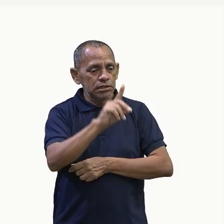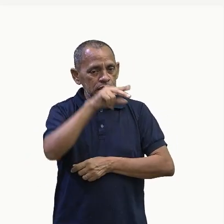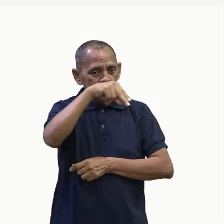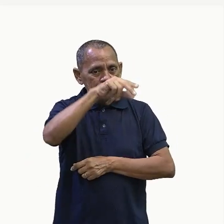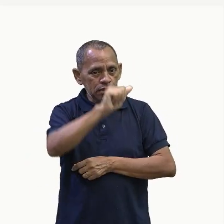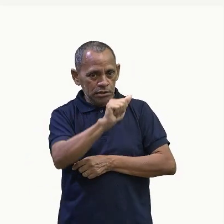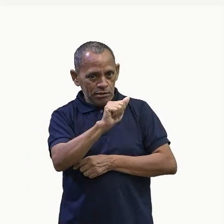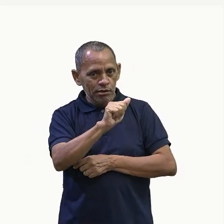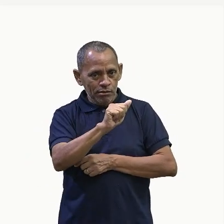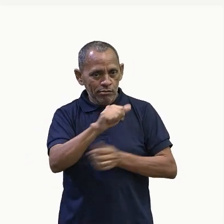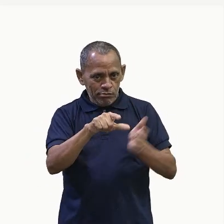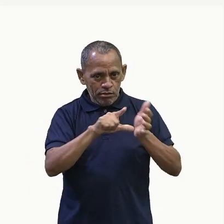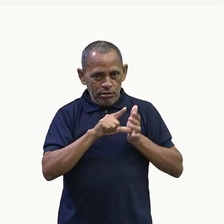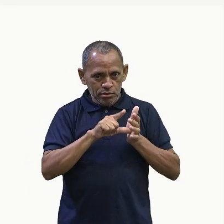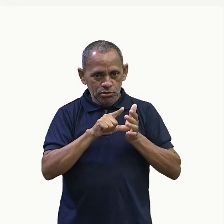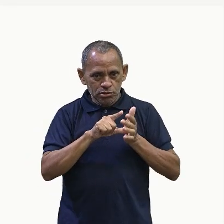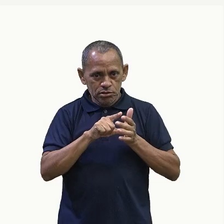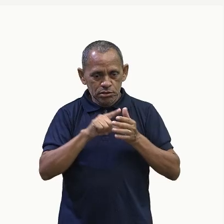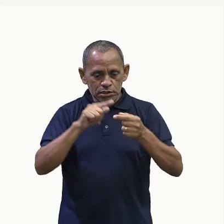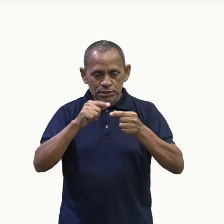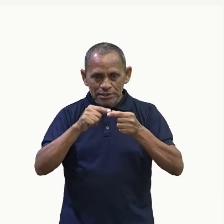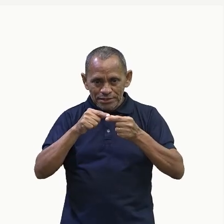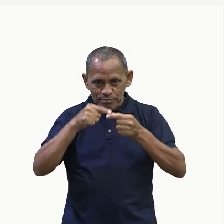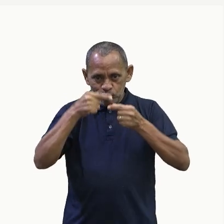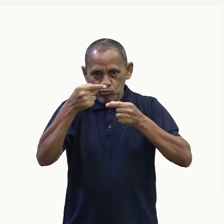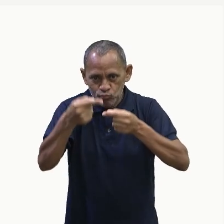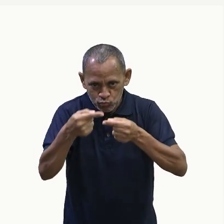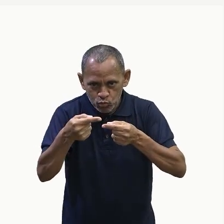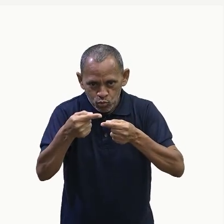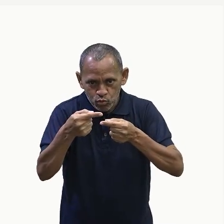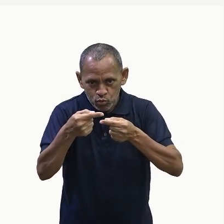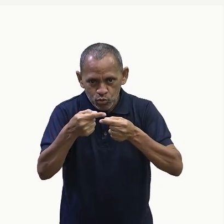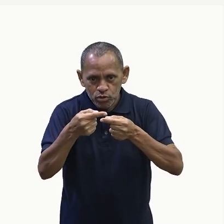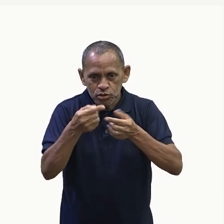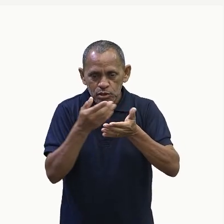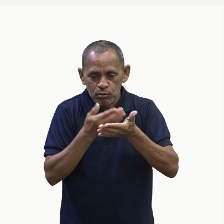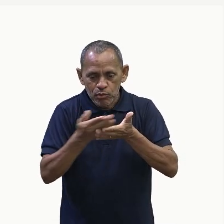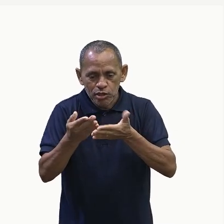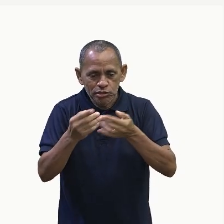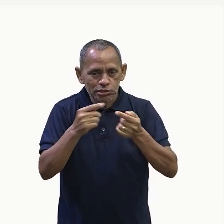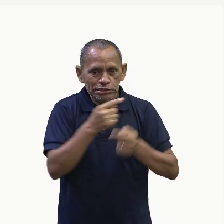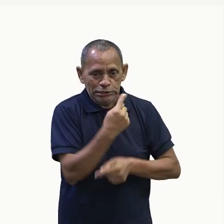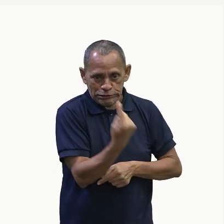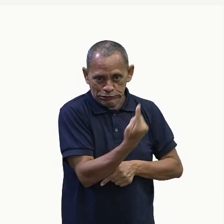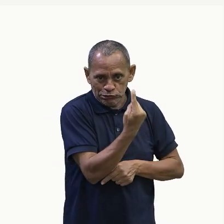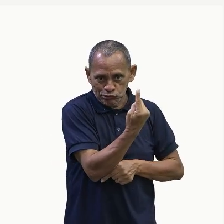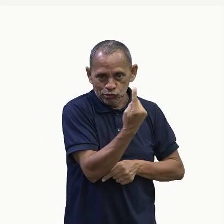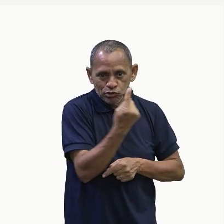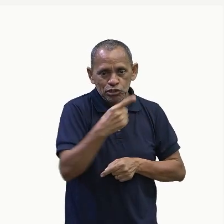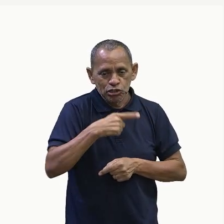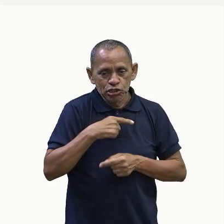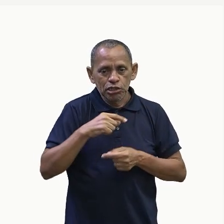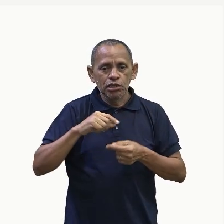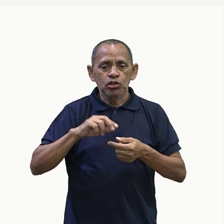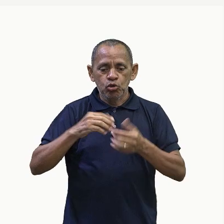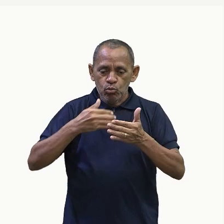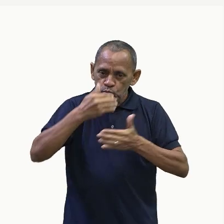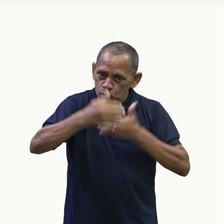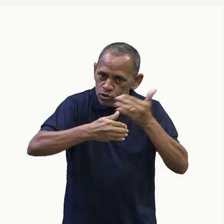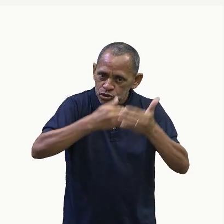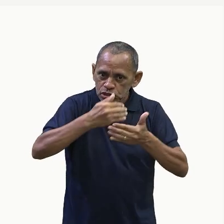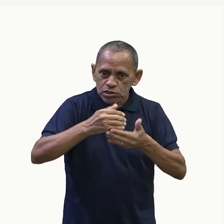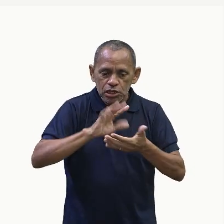era original, e aí, a partir dessa fita de DNA, ele tem ali um processo de transcrição